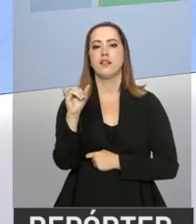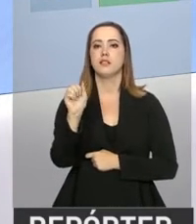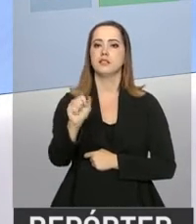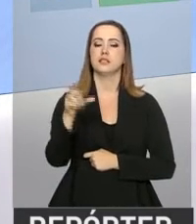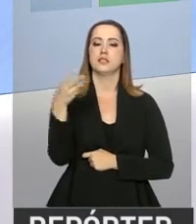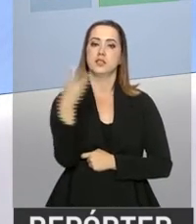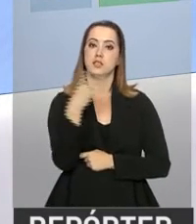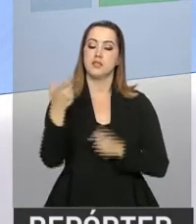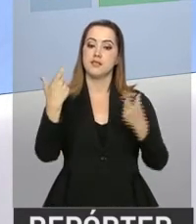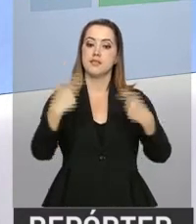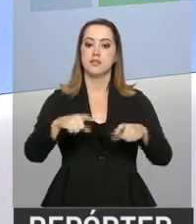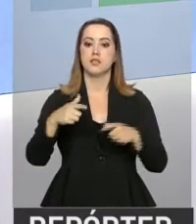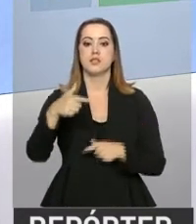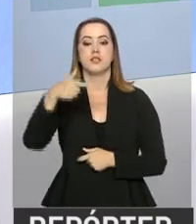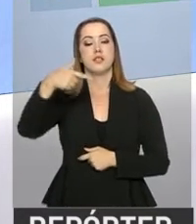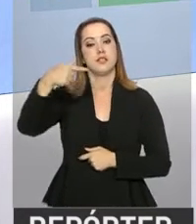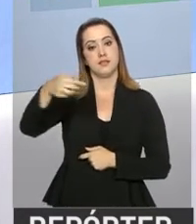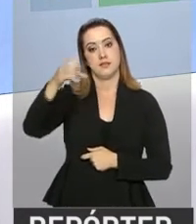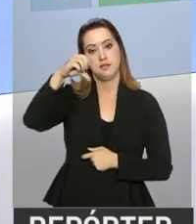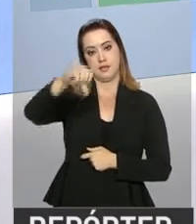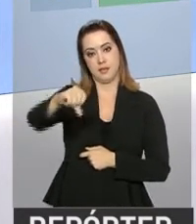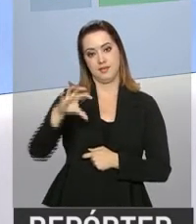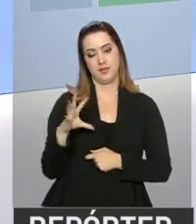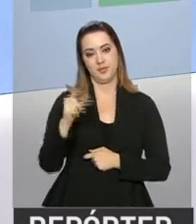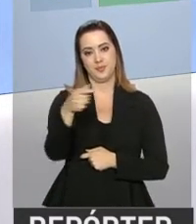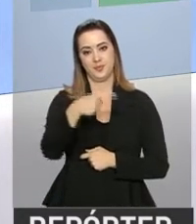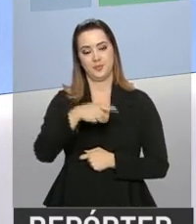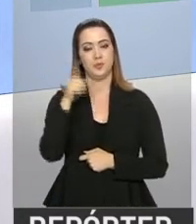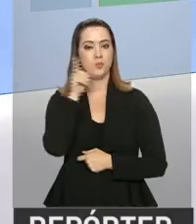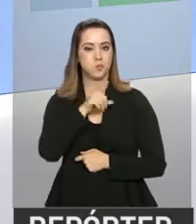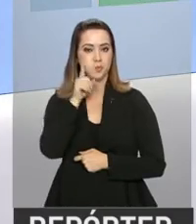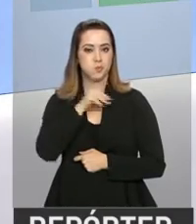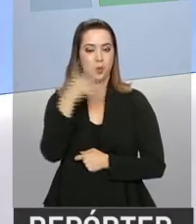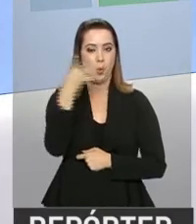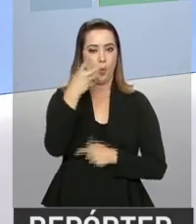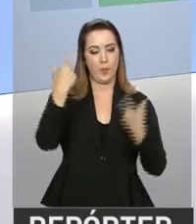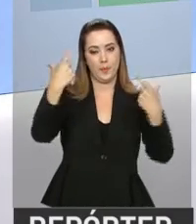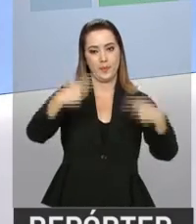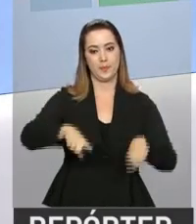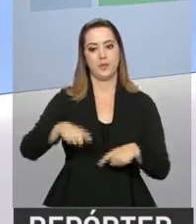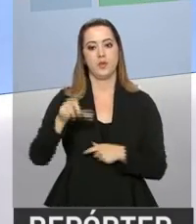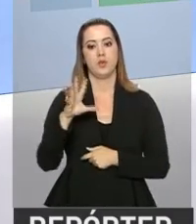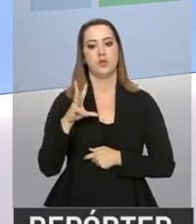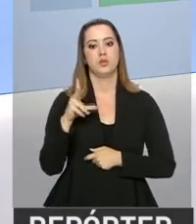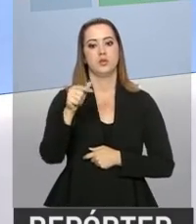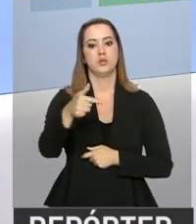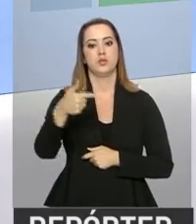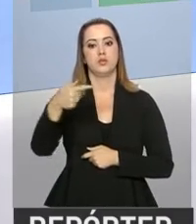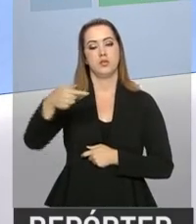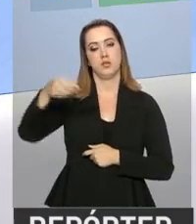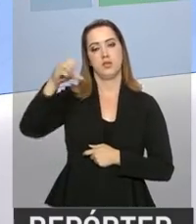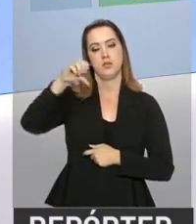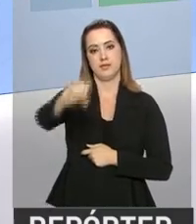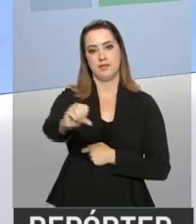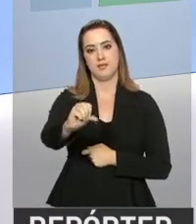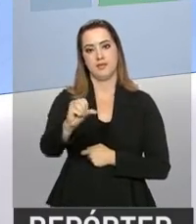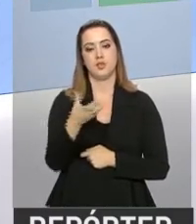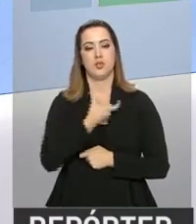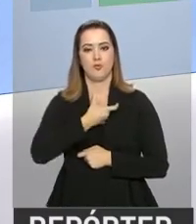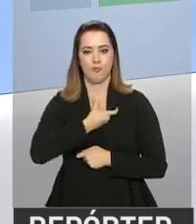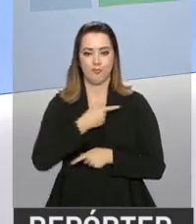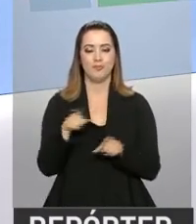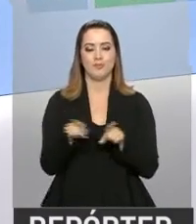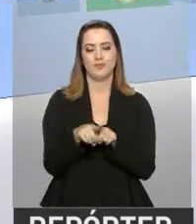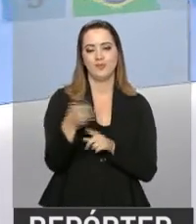prata, 27 de bronze, 79 no total. E os Estados Unidos estão em quarto lugar com 25, 30, 24, 79 medalhas